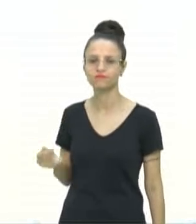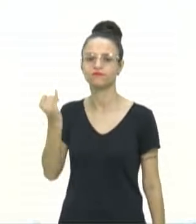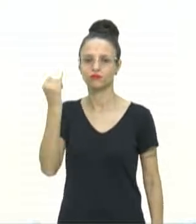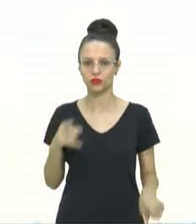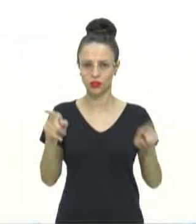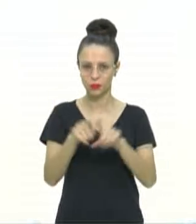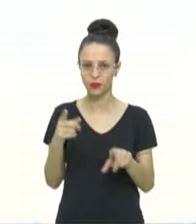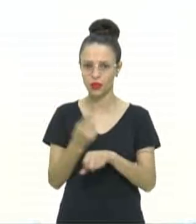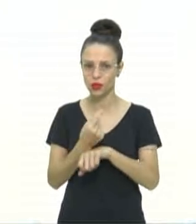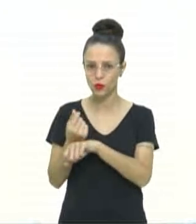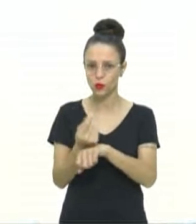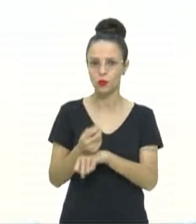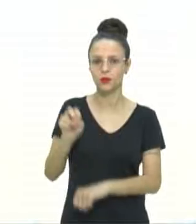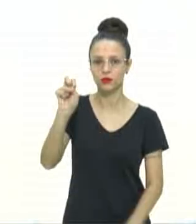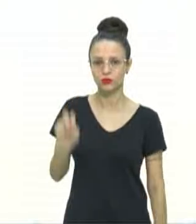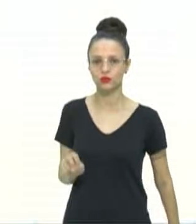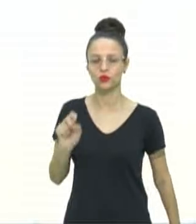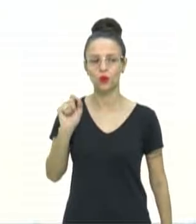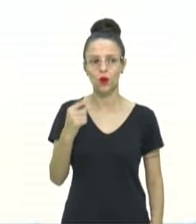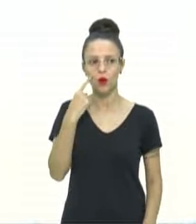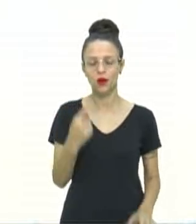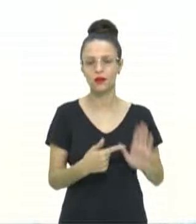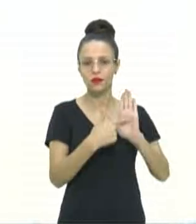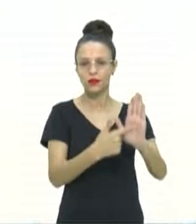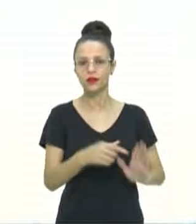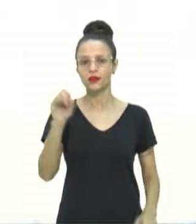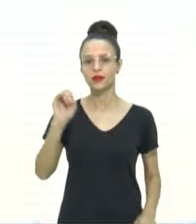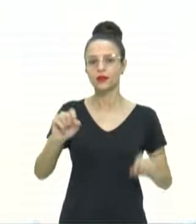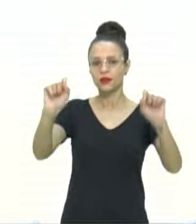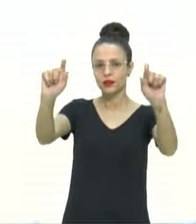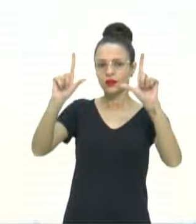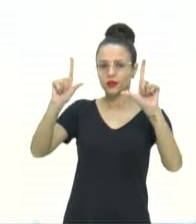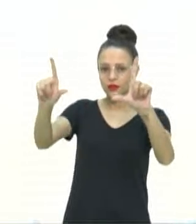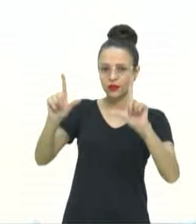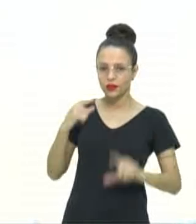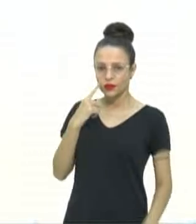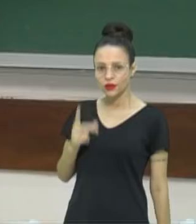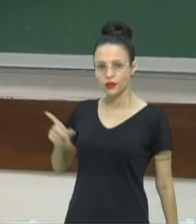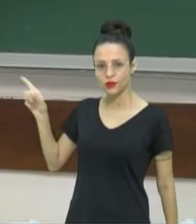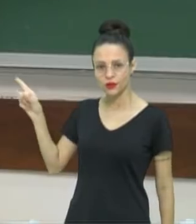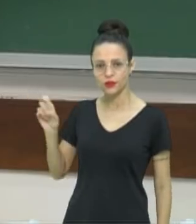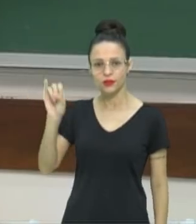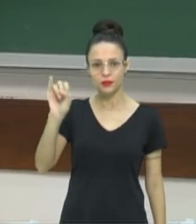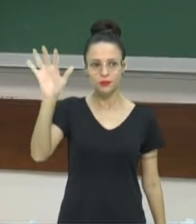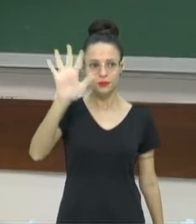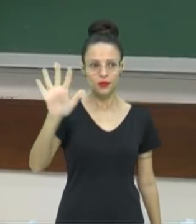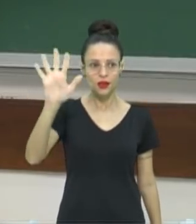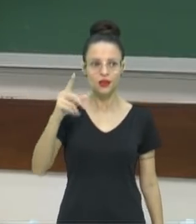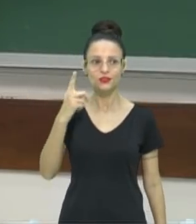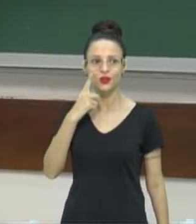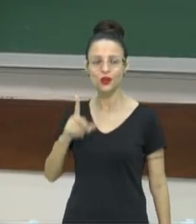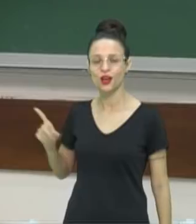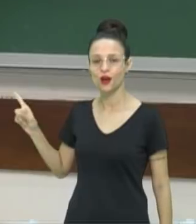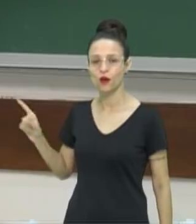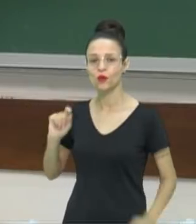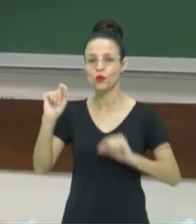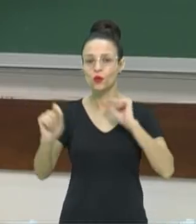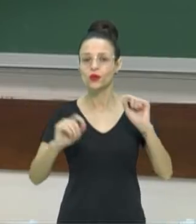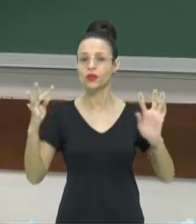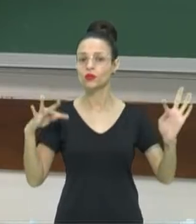para a economia da região sul. Coloquei, inclusive, ali duas imagens nos slides que elas mostram para nós essa ideia ali